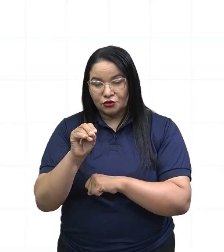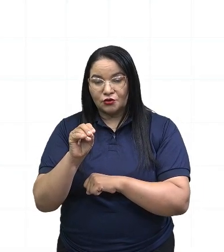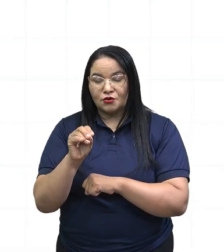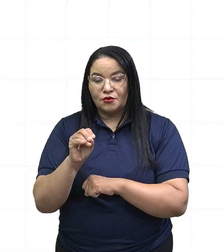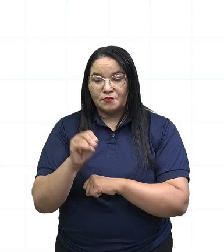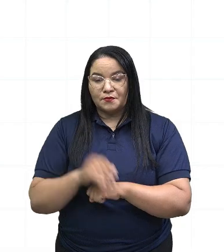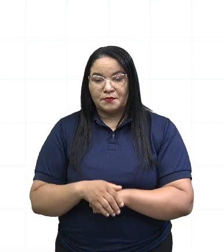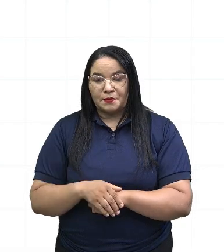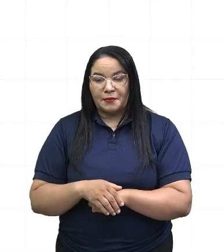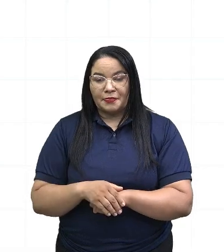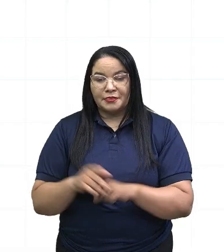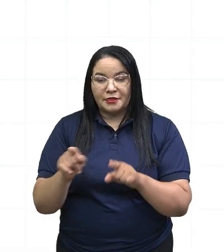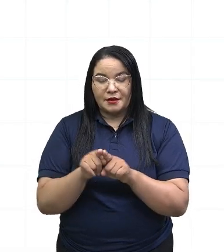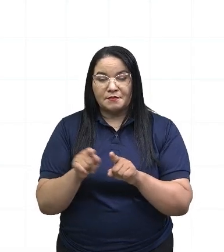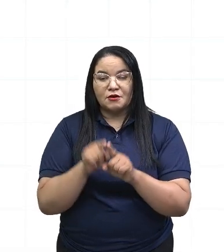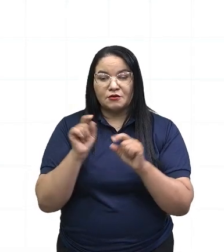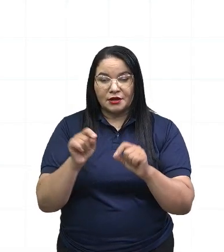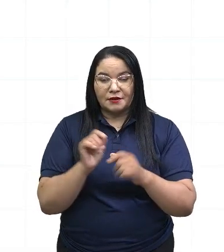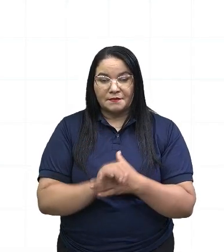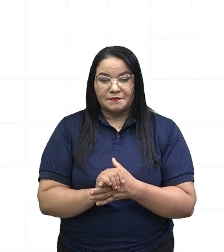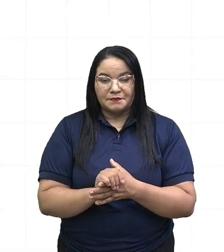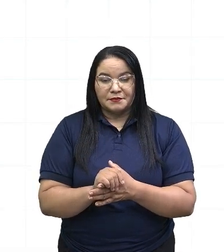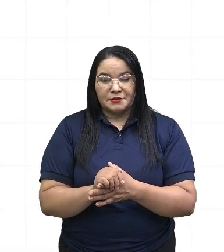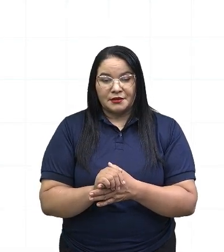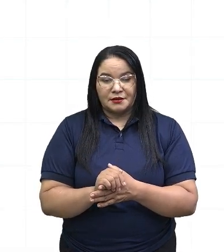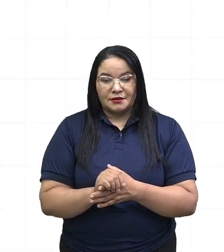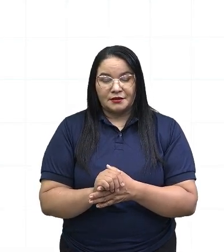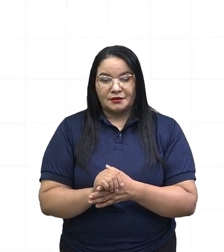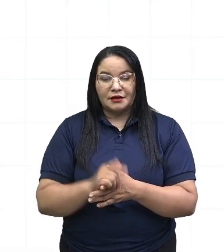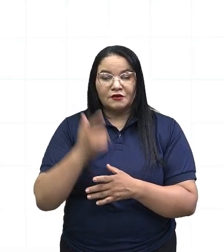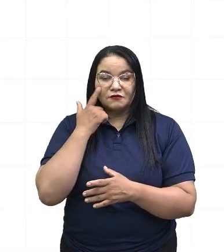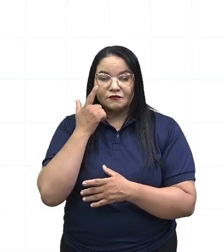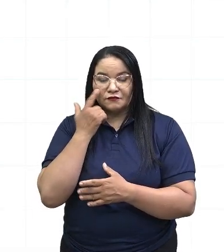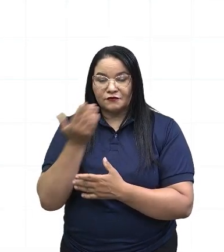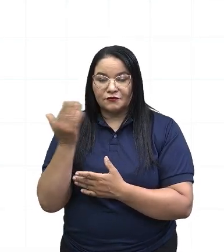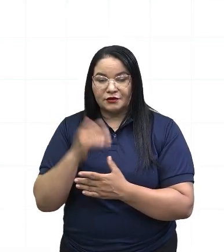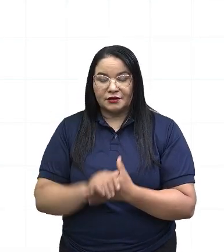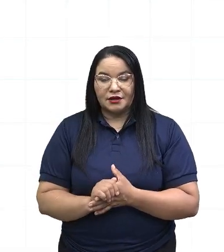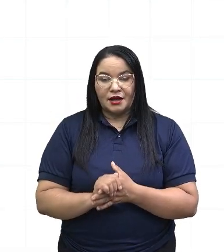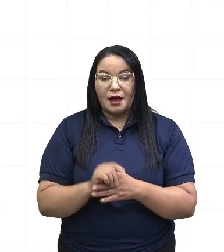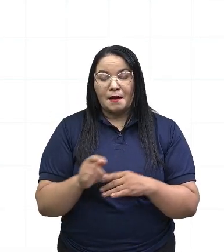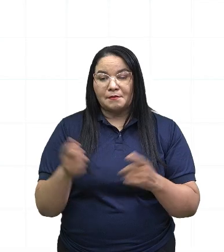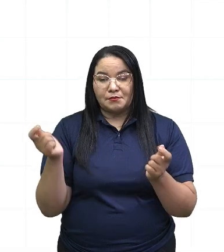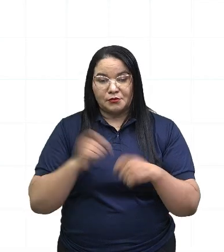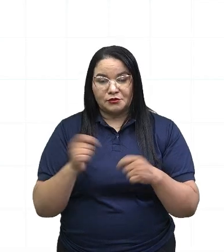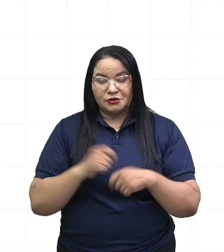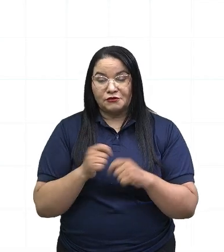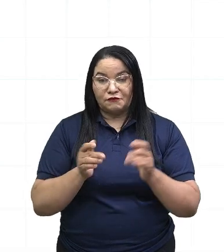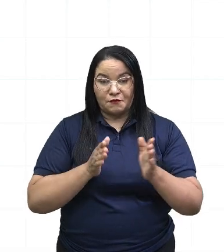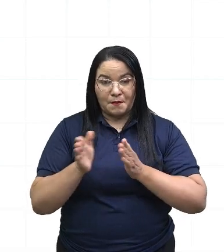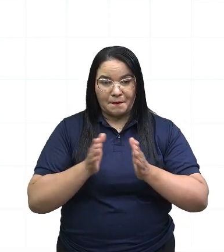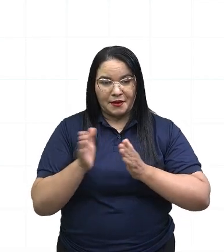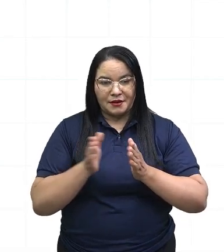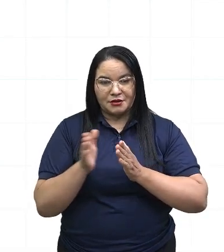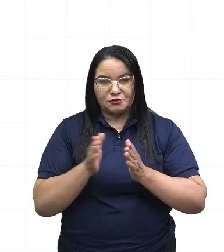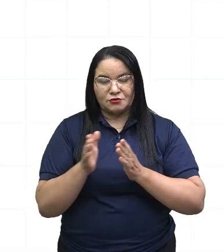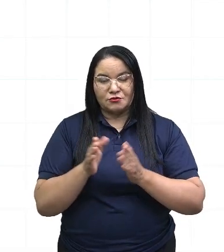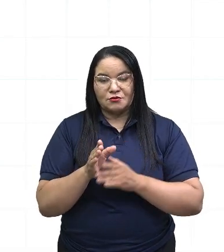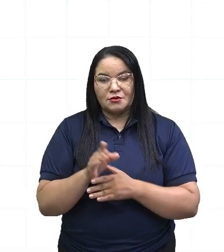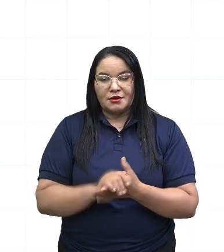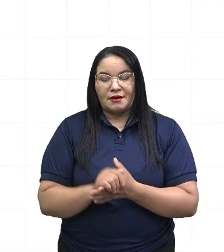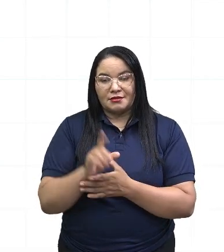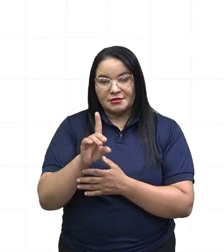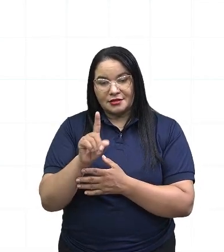partir da datação de radioisótopos que é possível, por exemplo, determinar o período que um